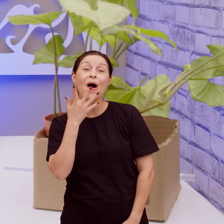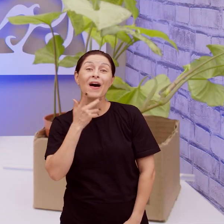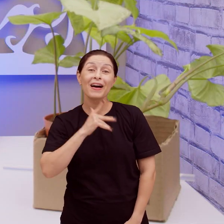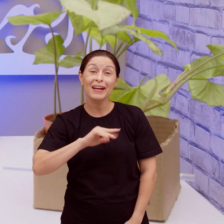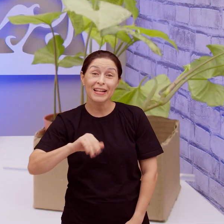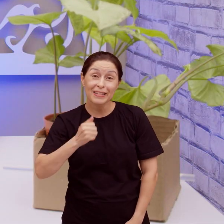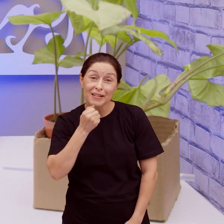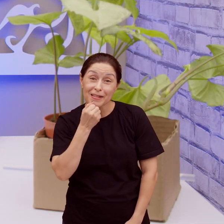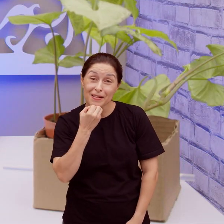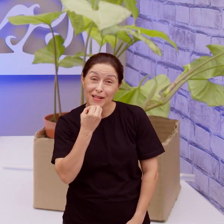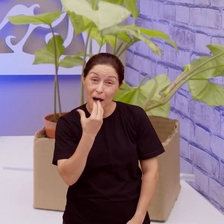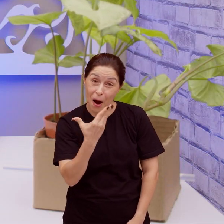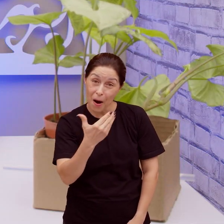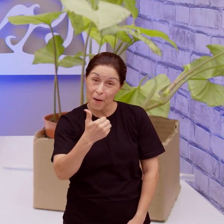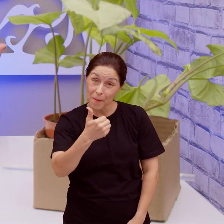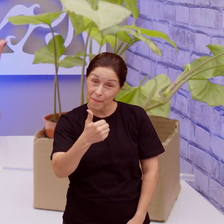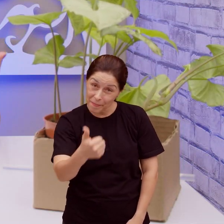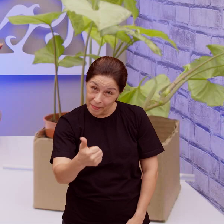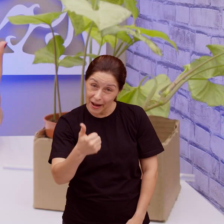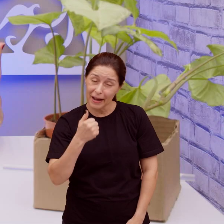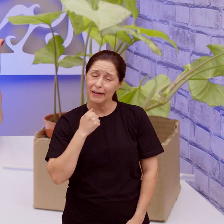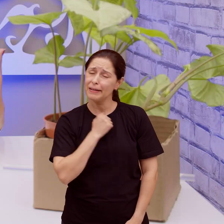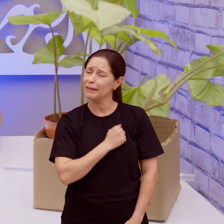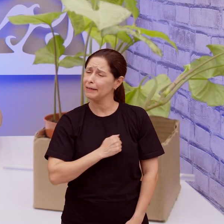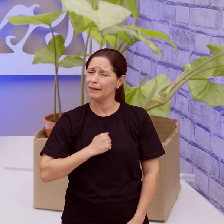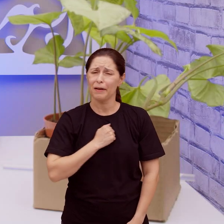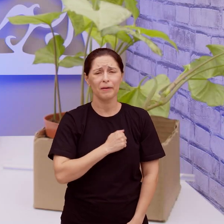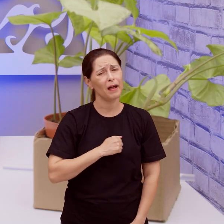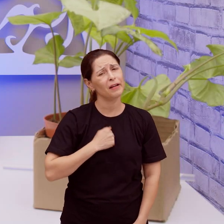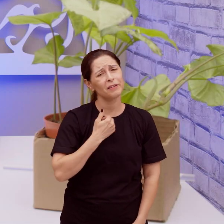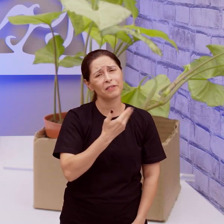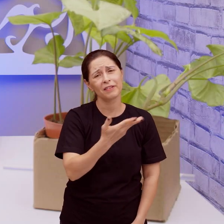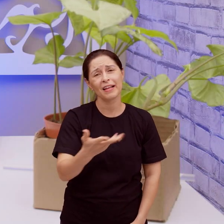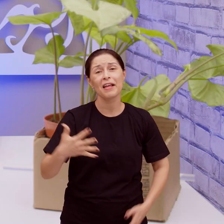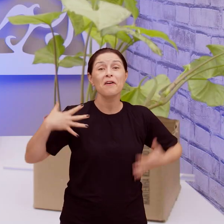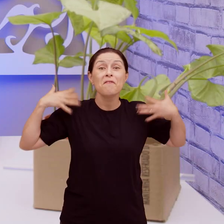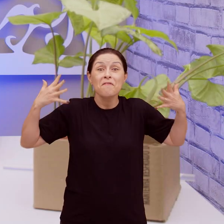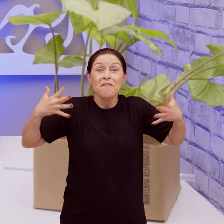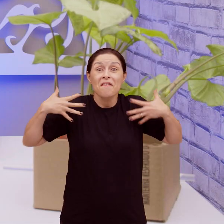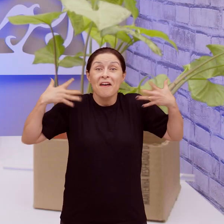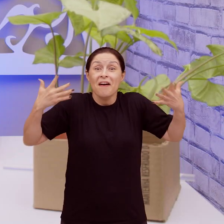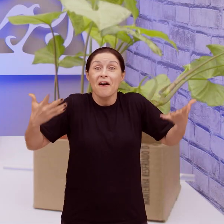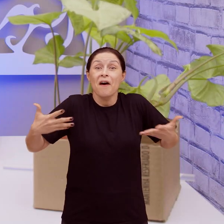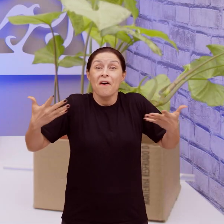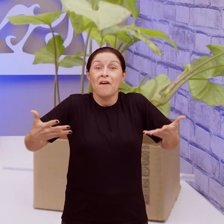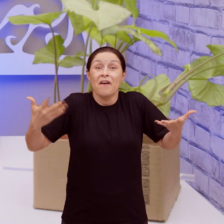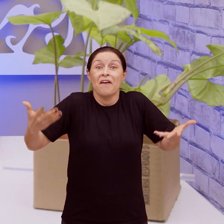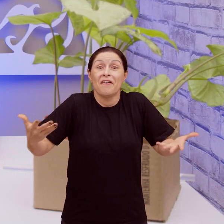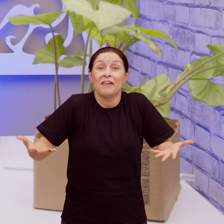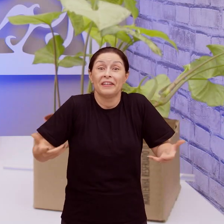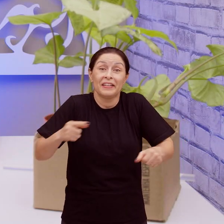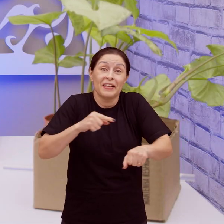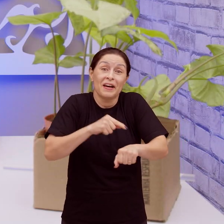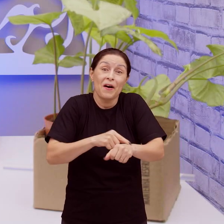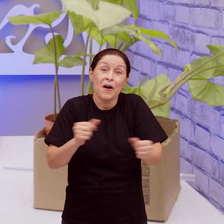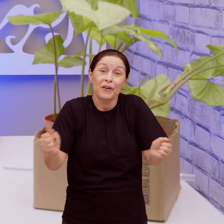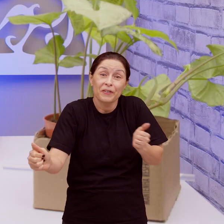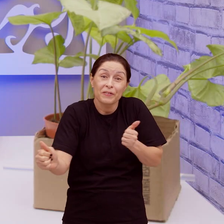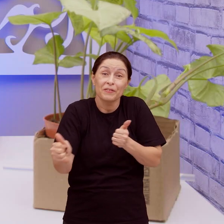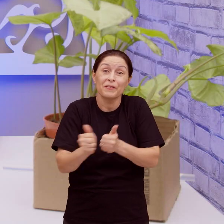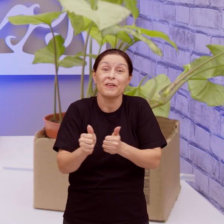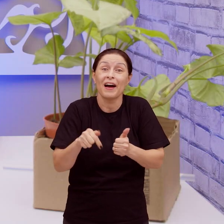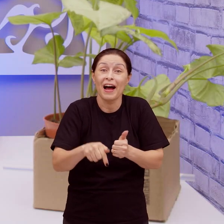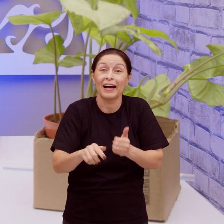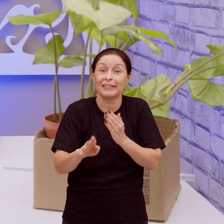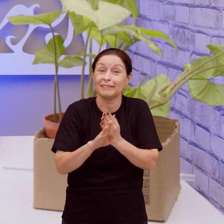Crianças, tudo bem com vocês, meus amores? Que saudade! Eu fico numa alegria tão grande em saber que nós vamos nos